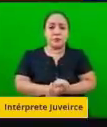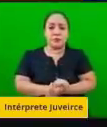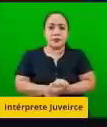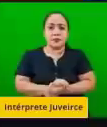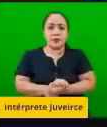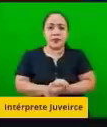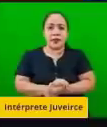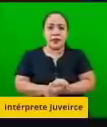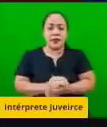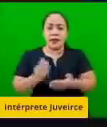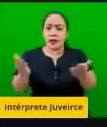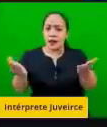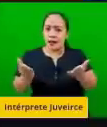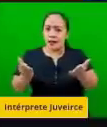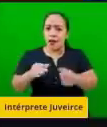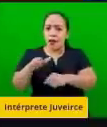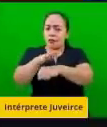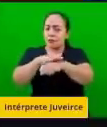estamos apenas